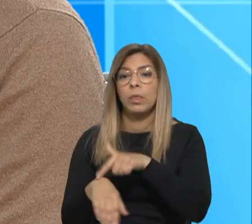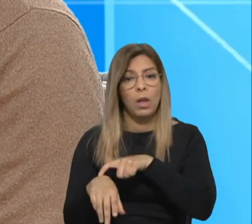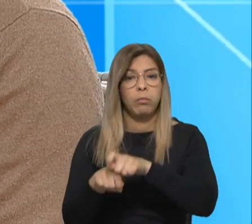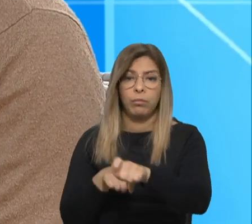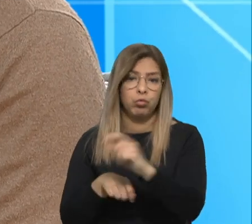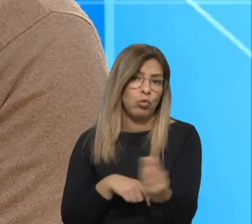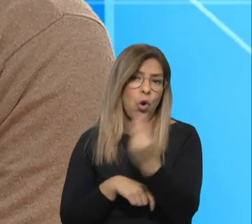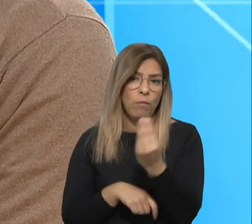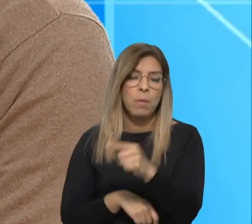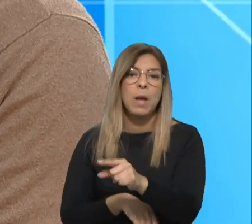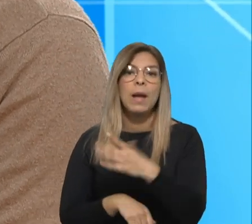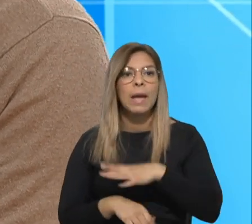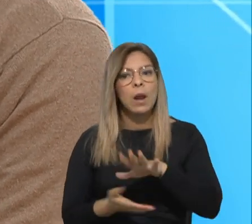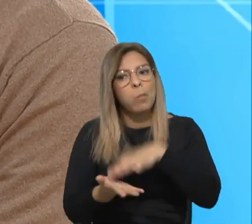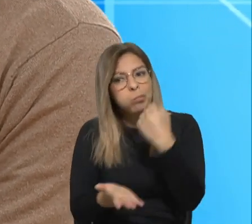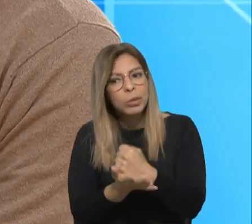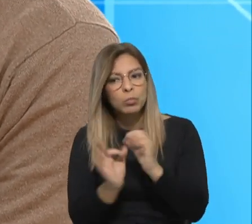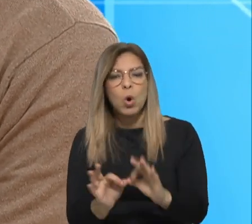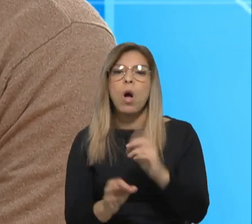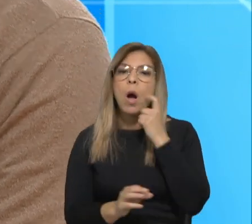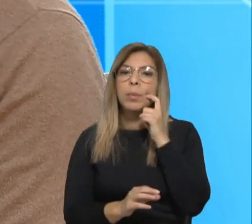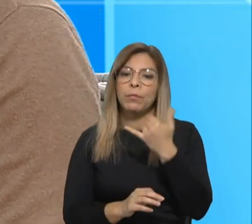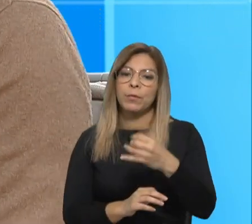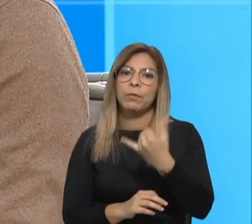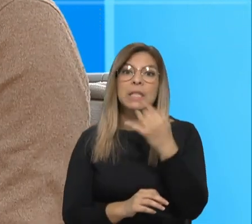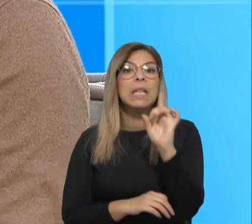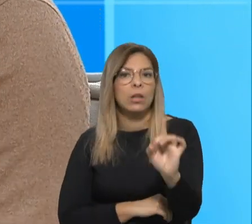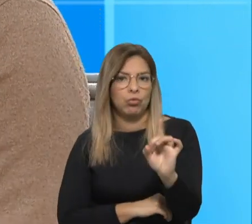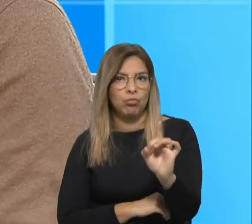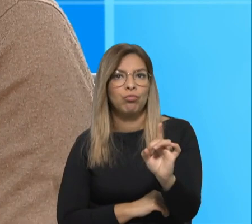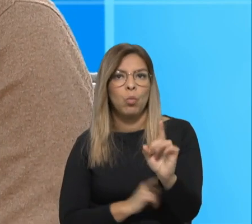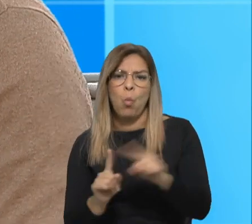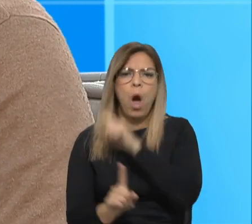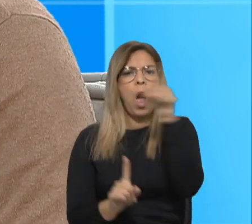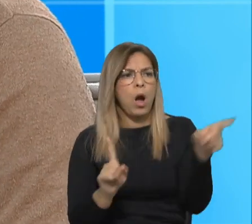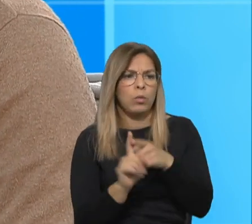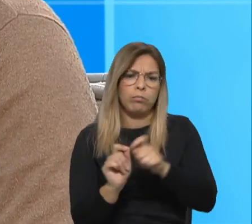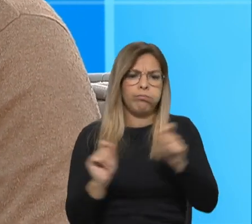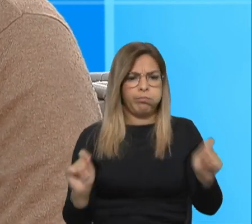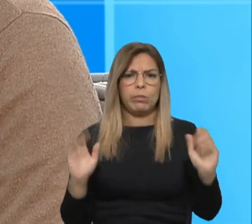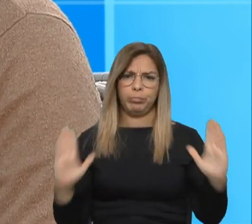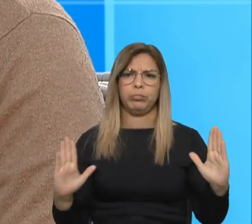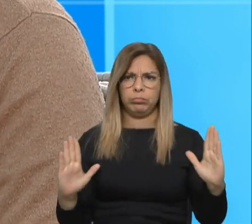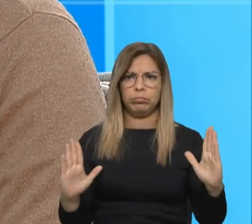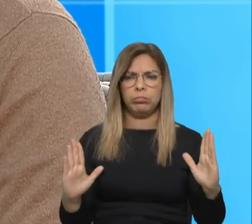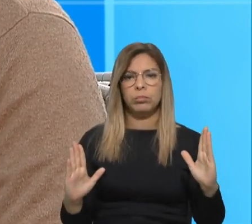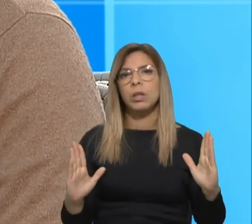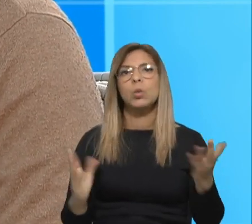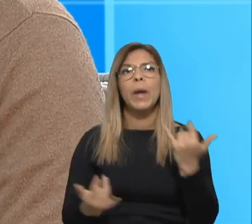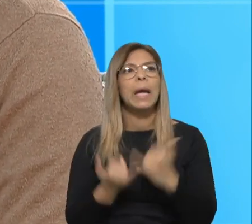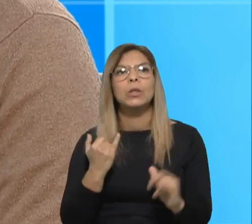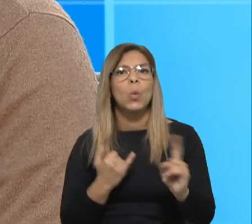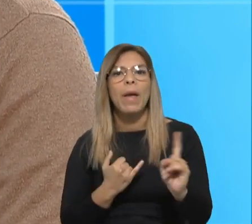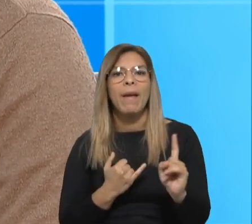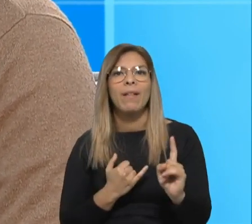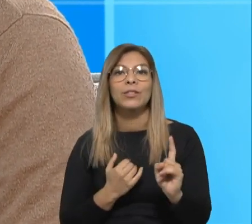E queremos encerrar este processo em abril de 2026. Portanto, estamos a um ano. Não corro o risco de